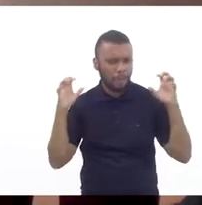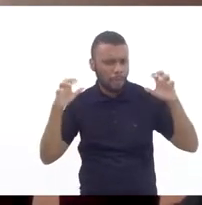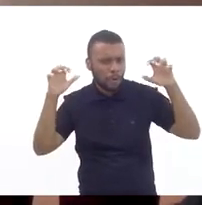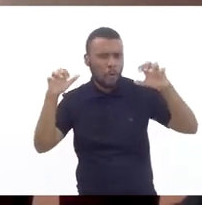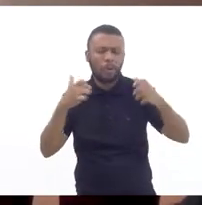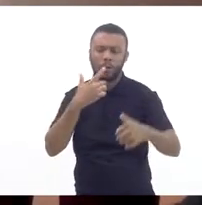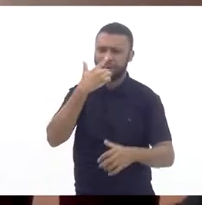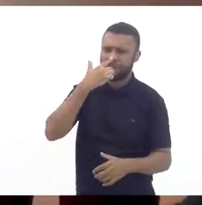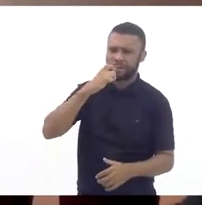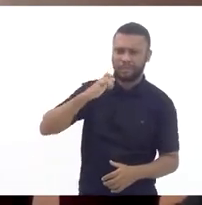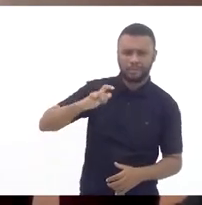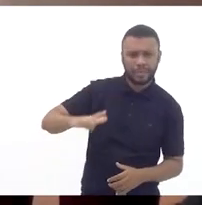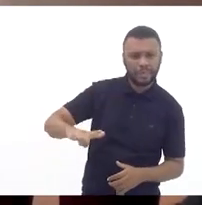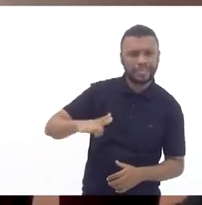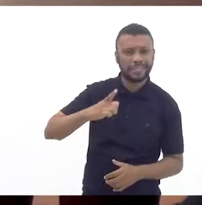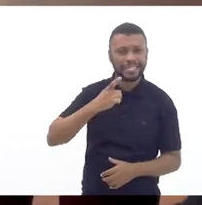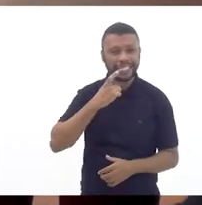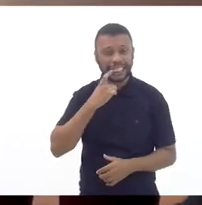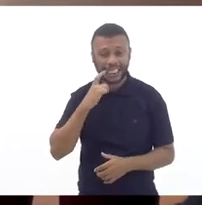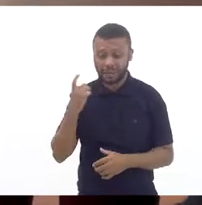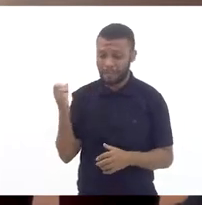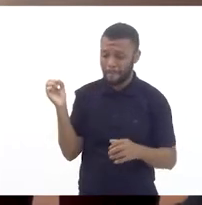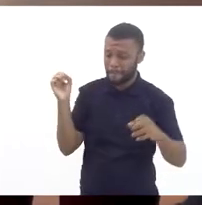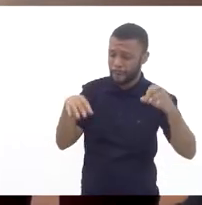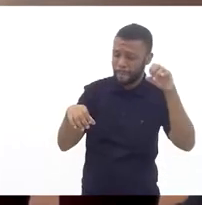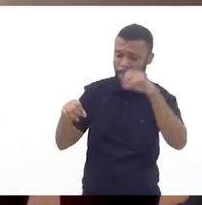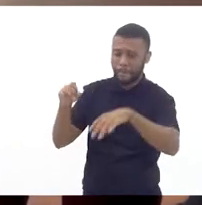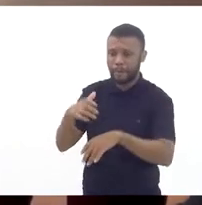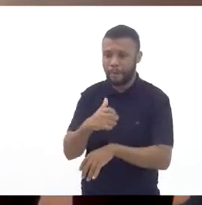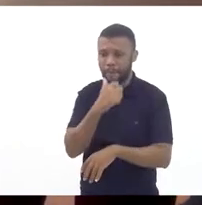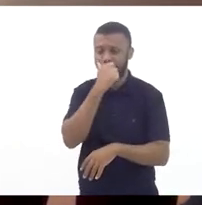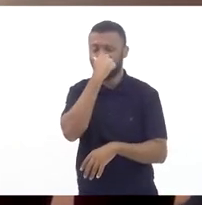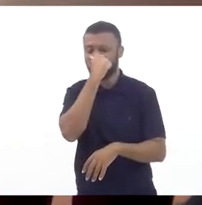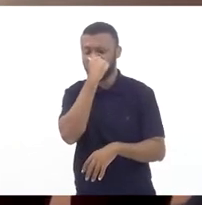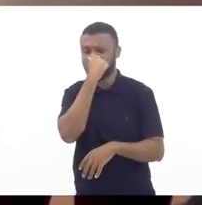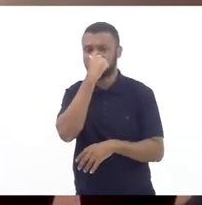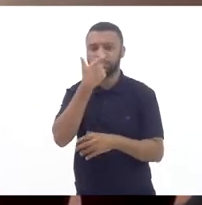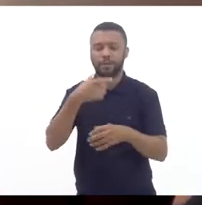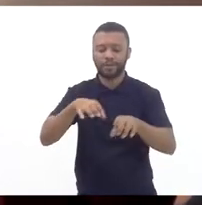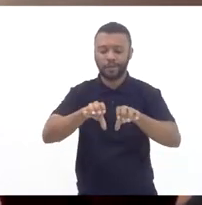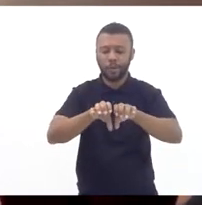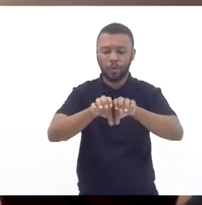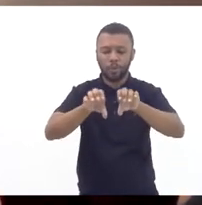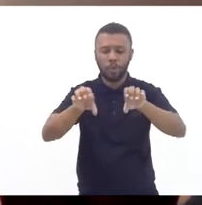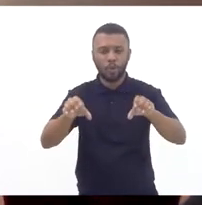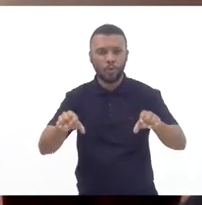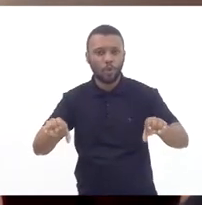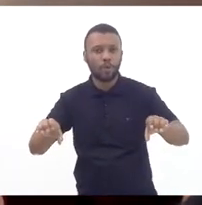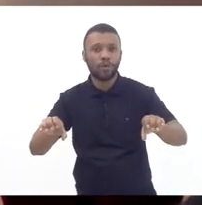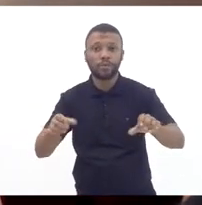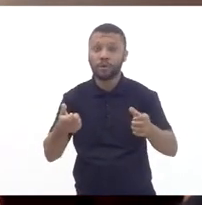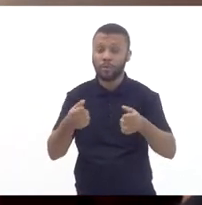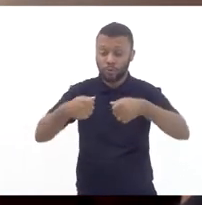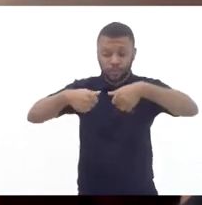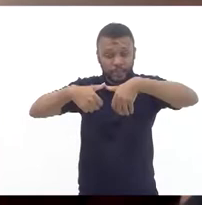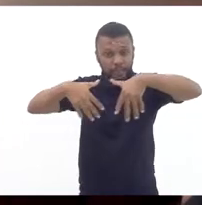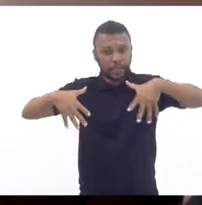e parte do lixo vão para a canaleta e acabam entupindo essas canaletas. Então, nós mantemos um sistema de limpeza.